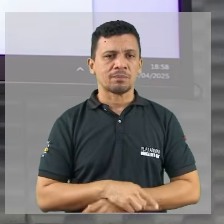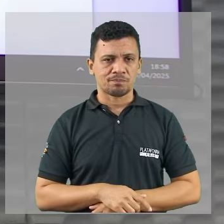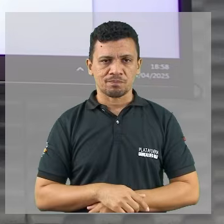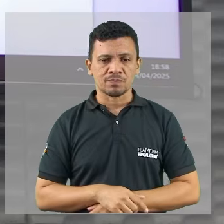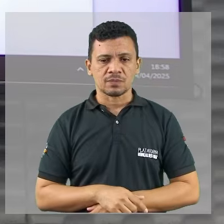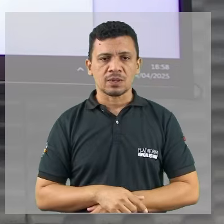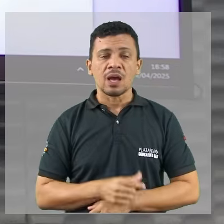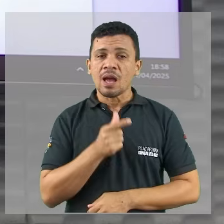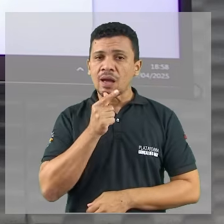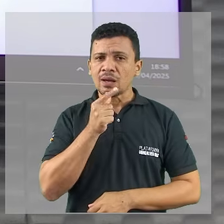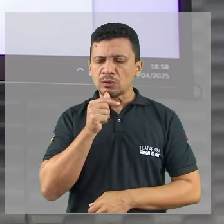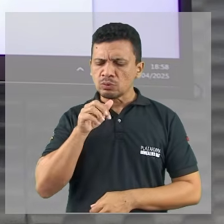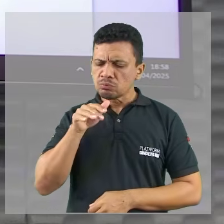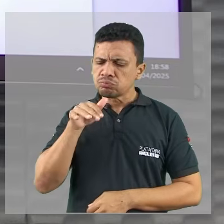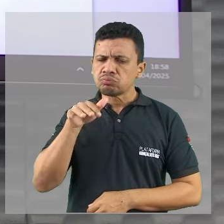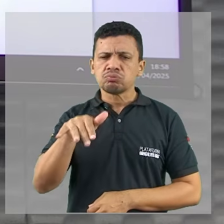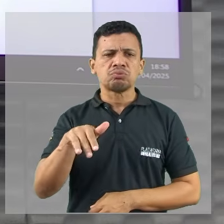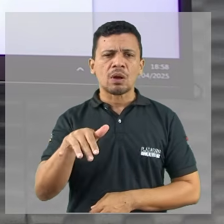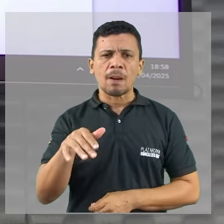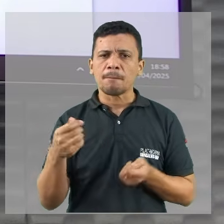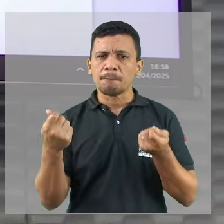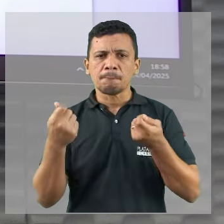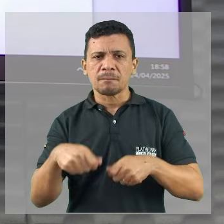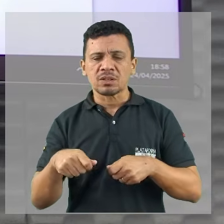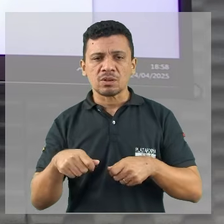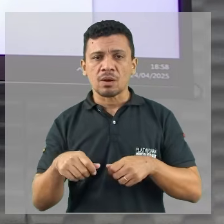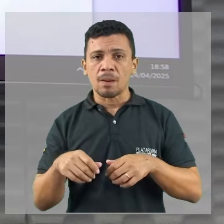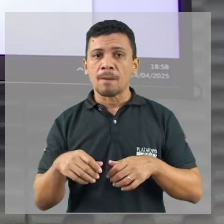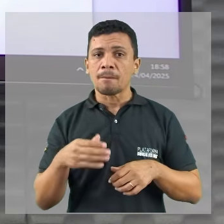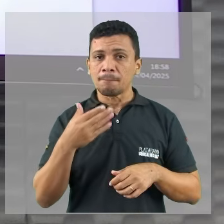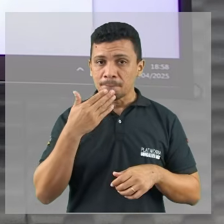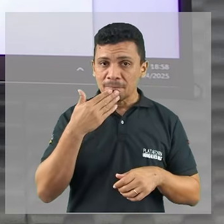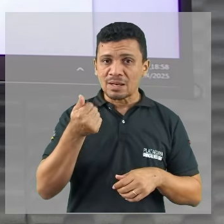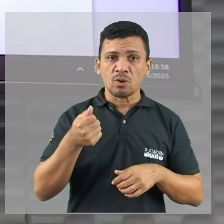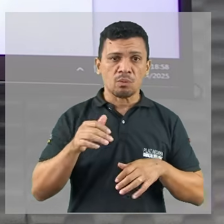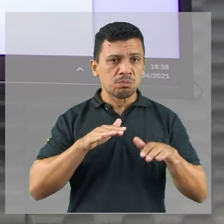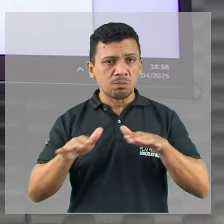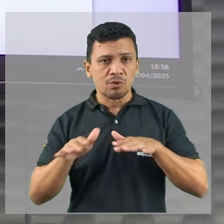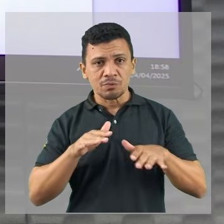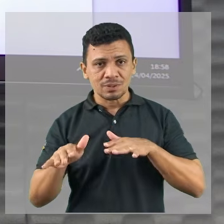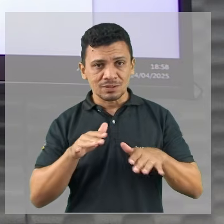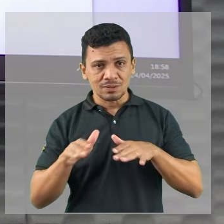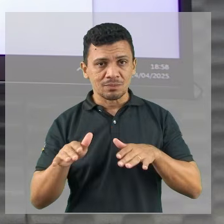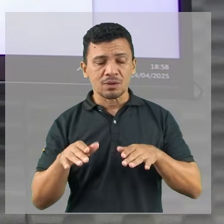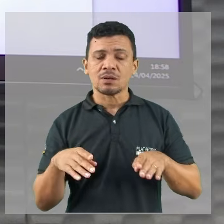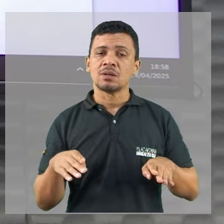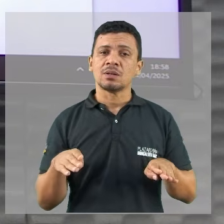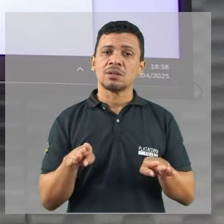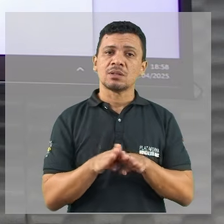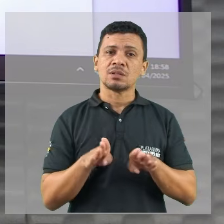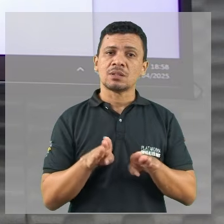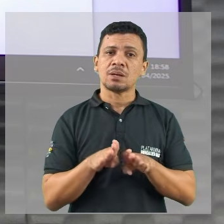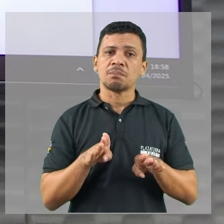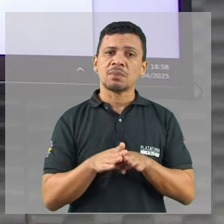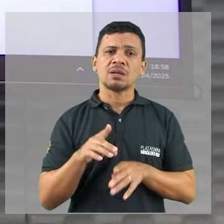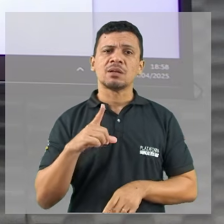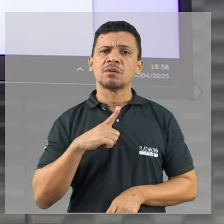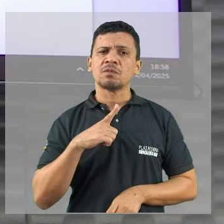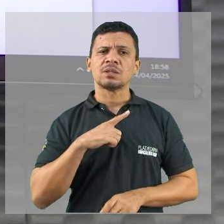vai permitir uma maior mobilidade, uma maior lubrificação, assim como também ele